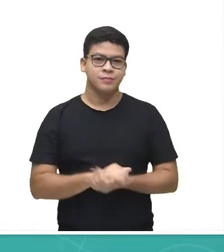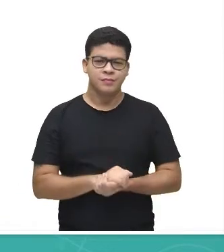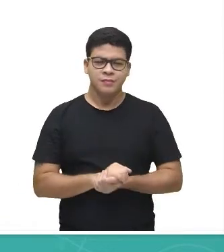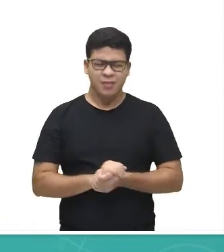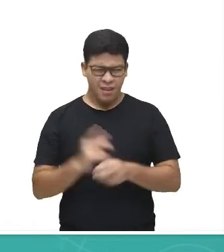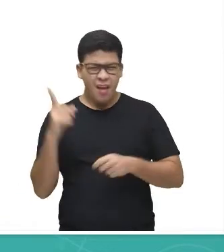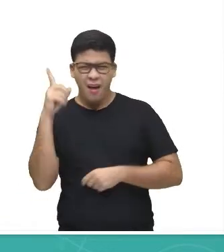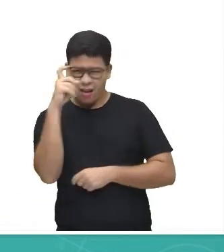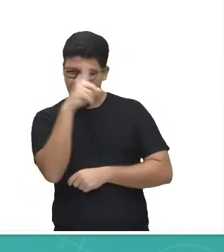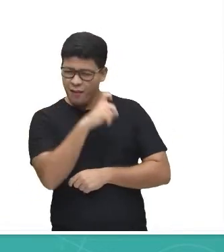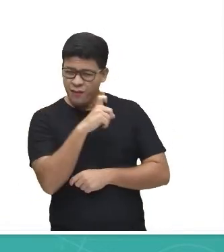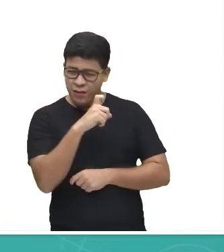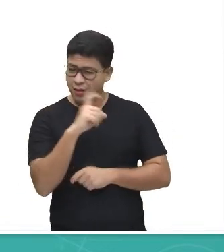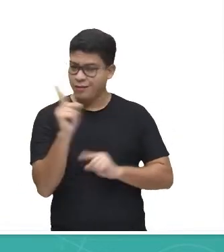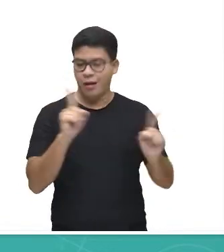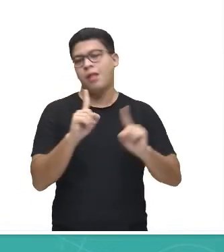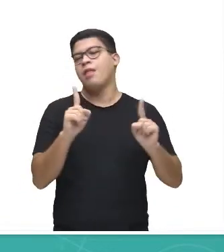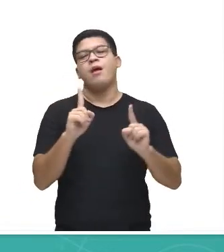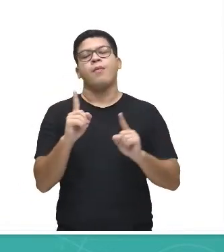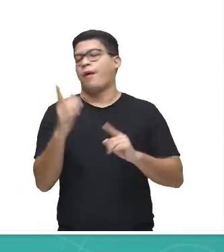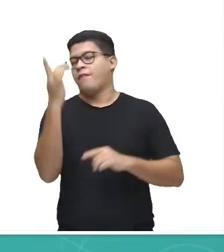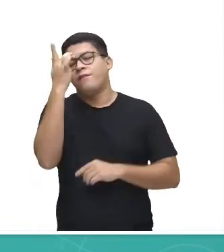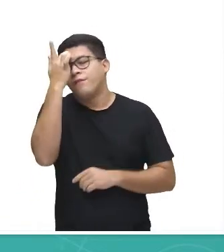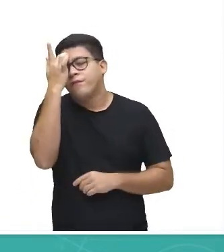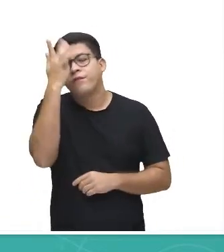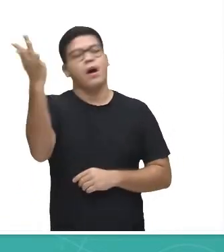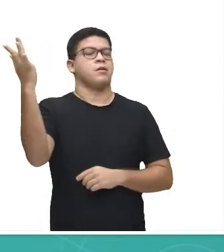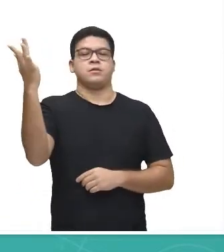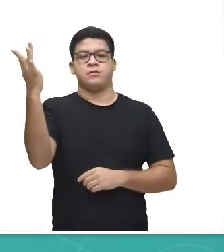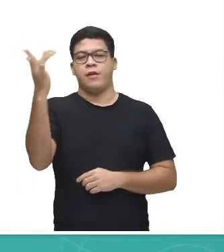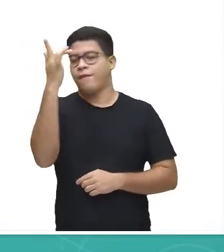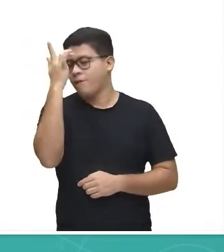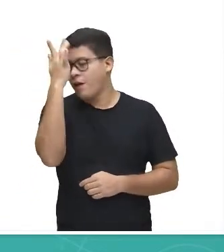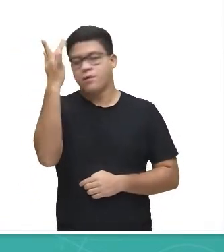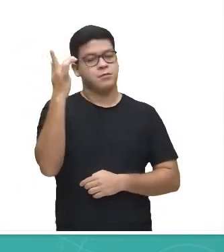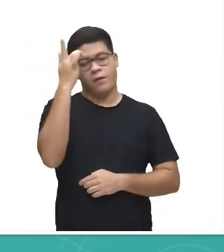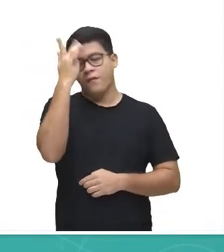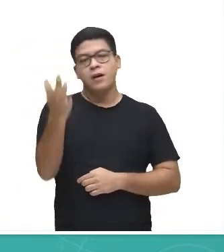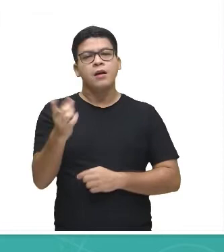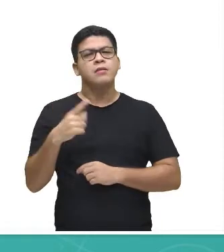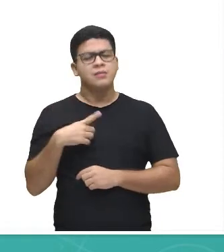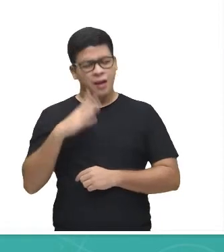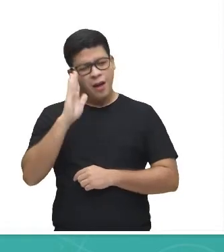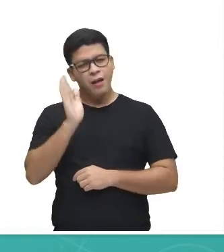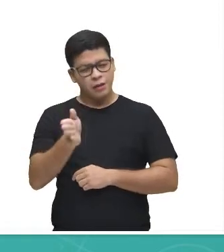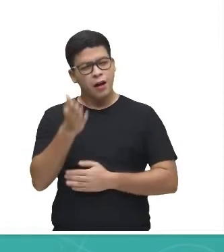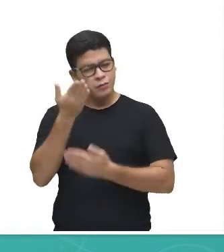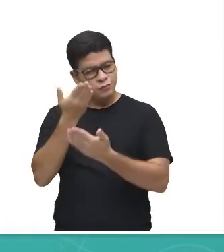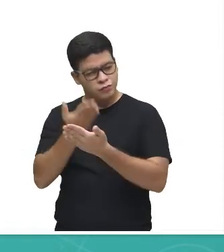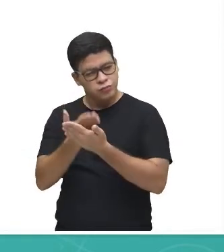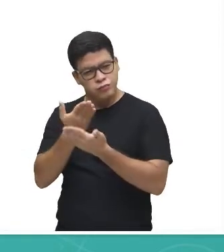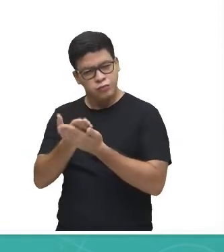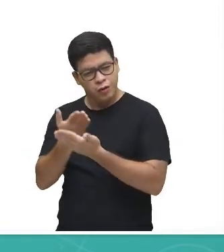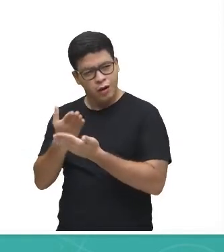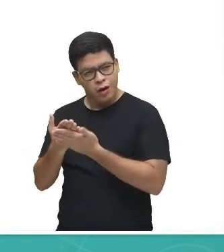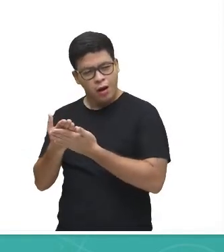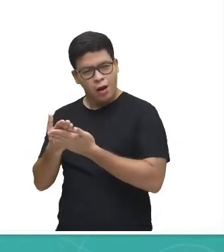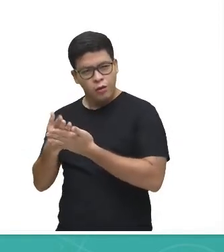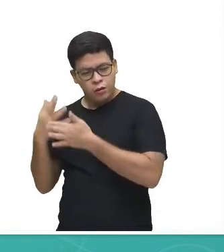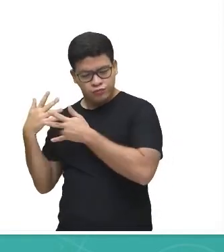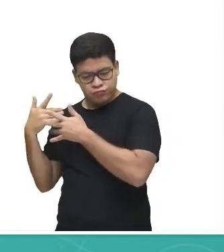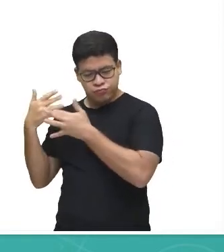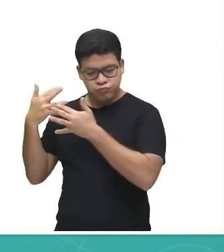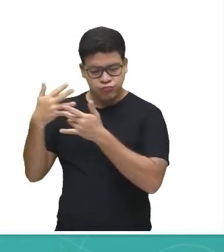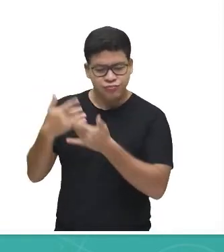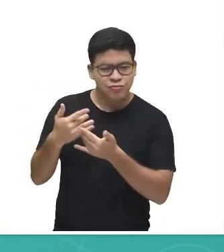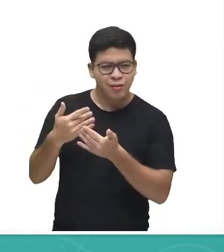essa aula, professor? Não, tá muito tranquila, muito fácil. Você que já está há algum tempo sem estudar matemática, está há algum tempo fora da sala